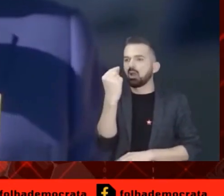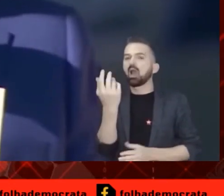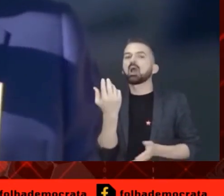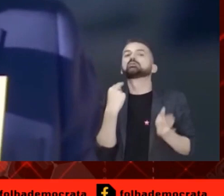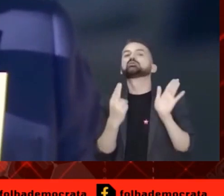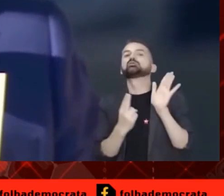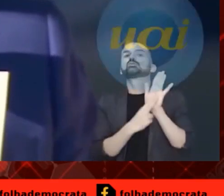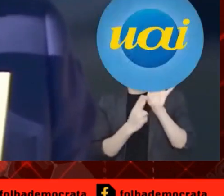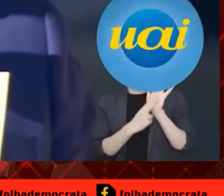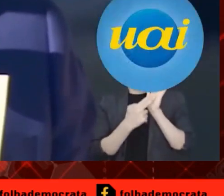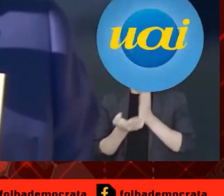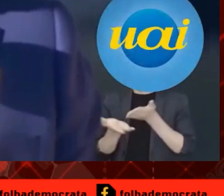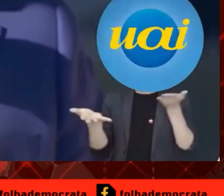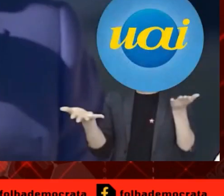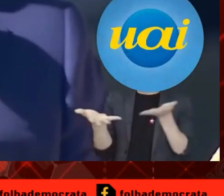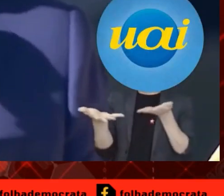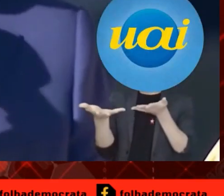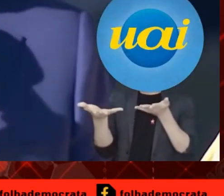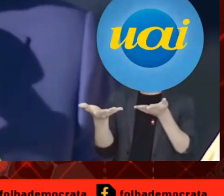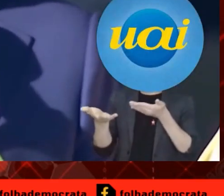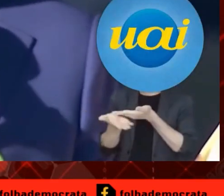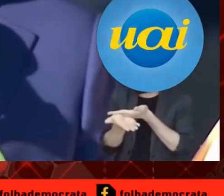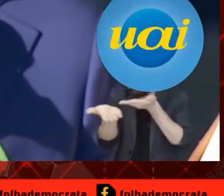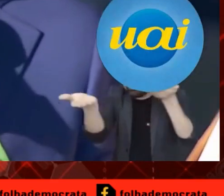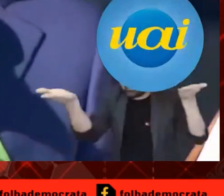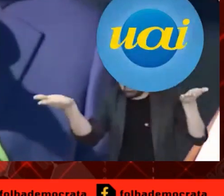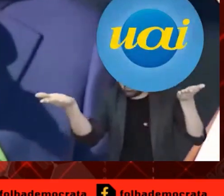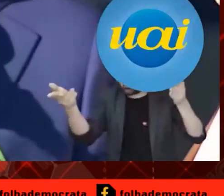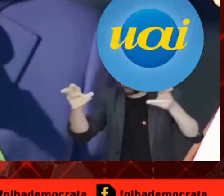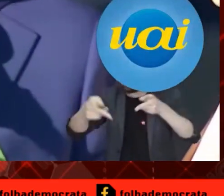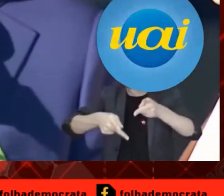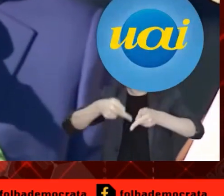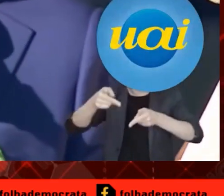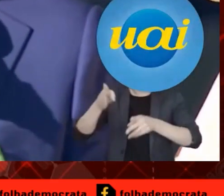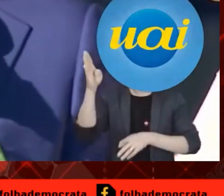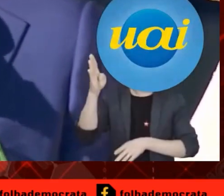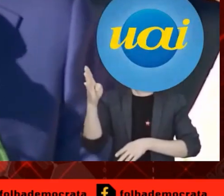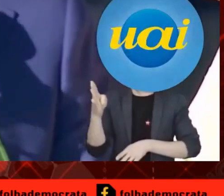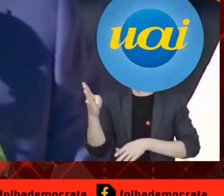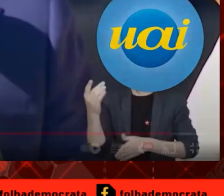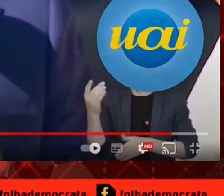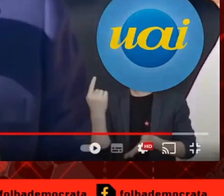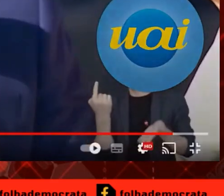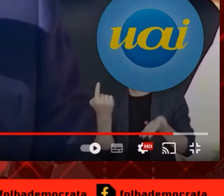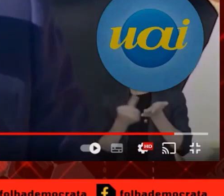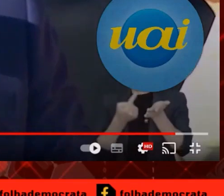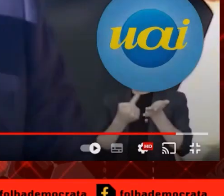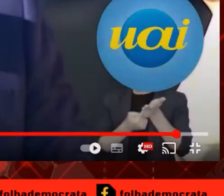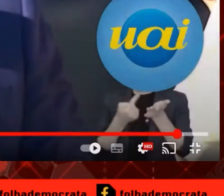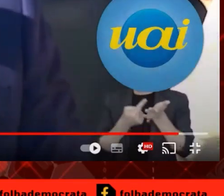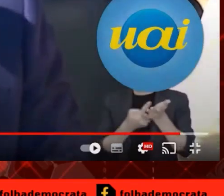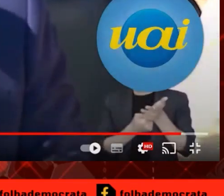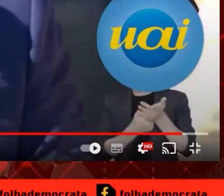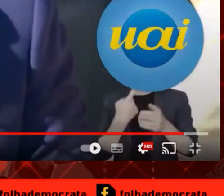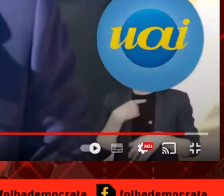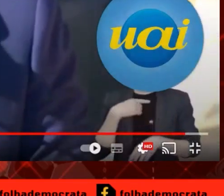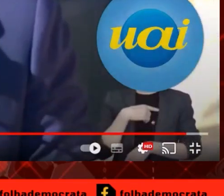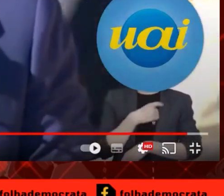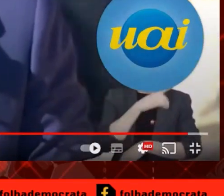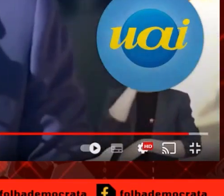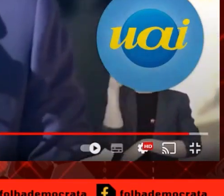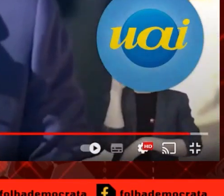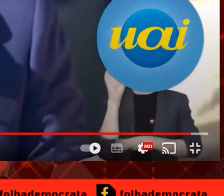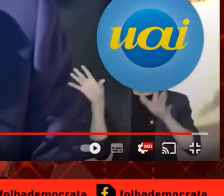e de todo o povo brasileiro o compromisso de combater dia e noite todas as formas de